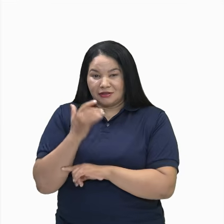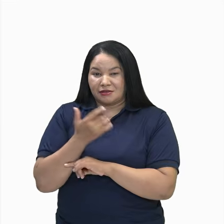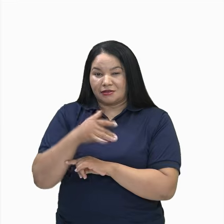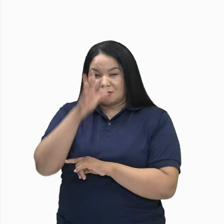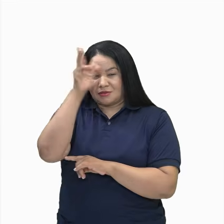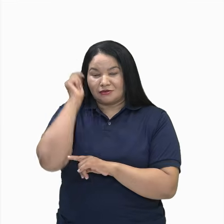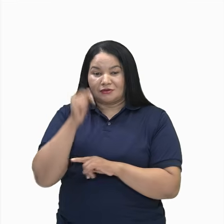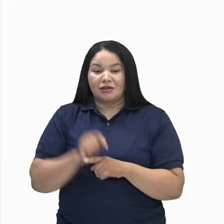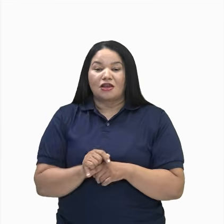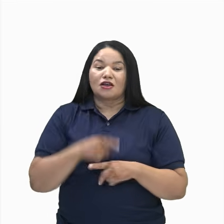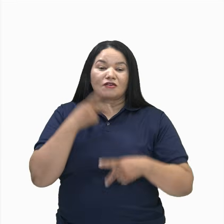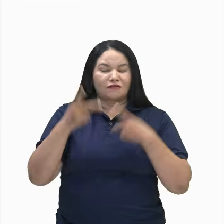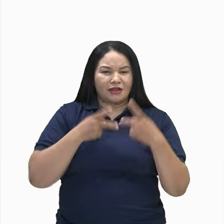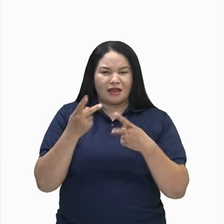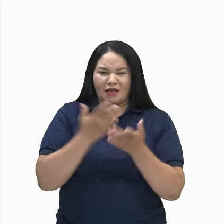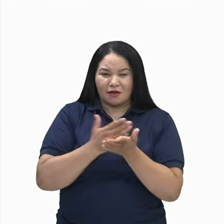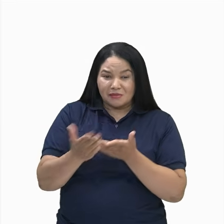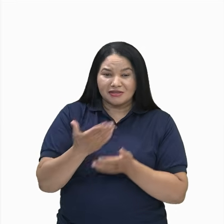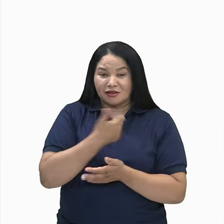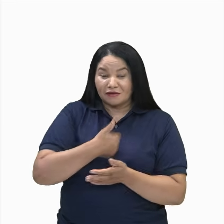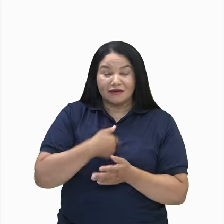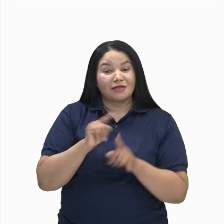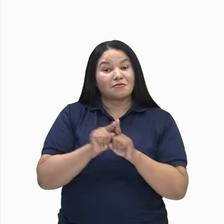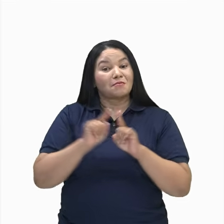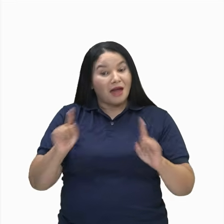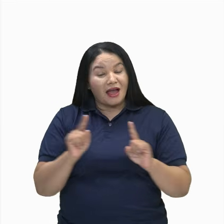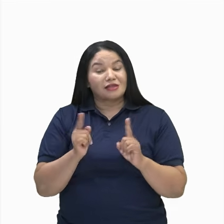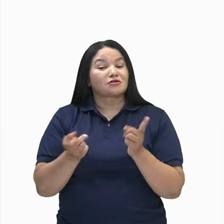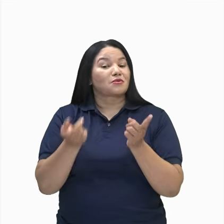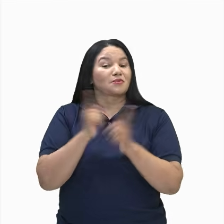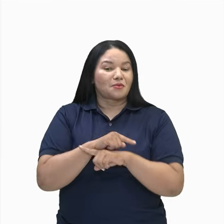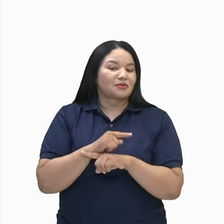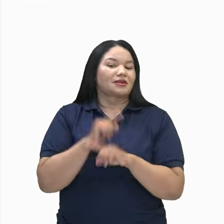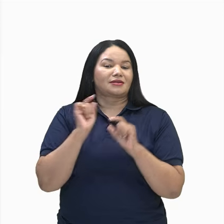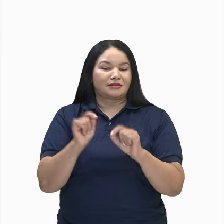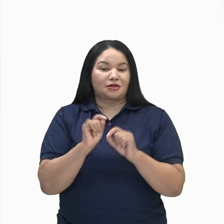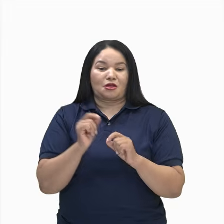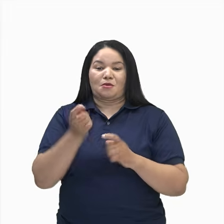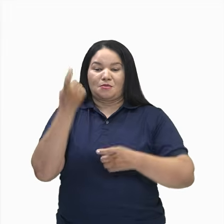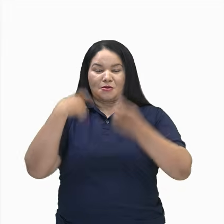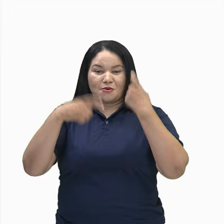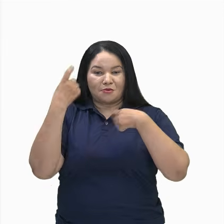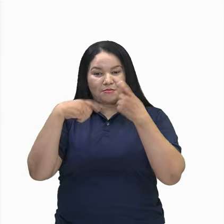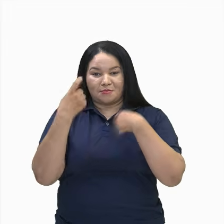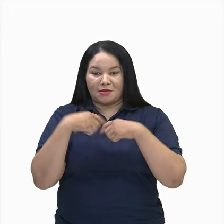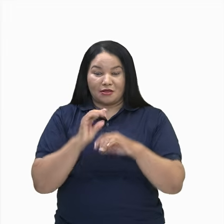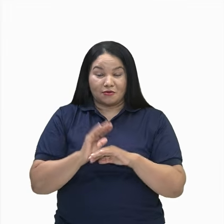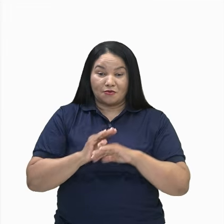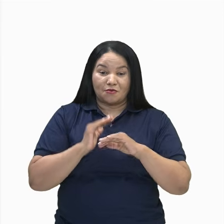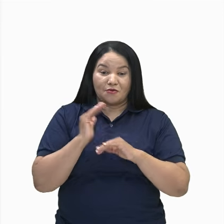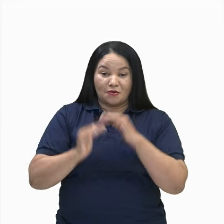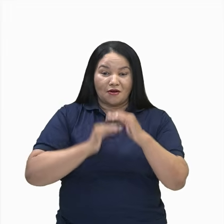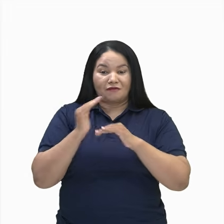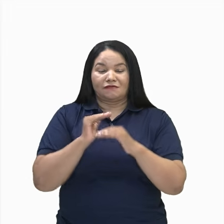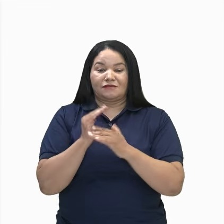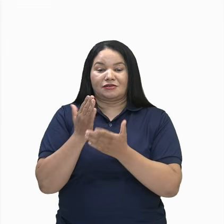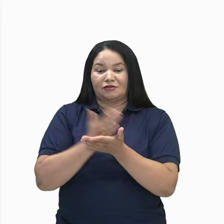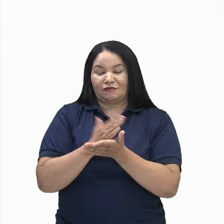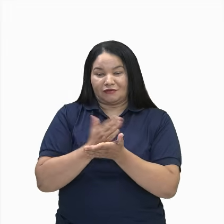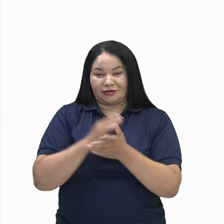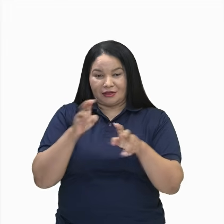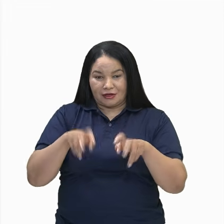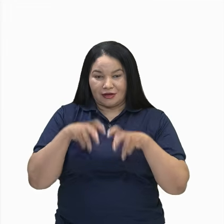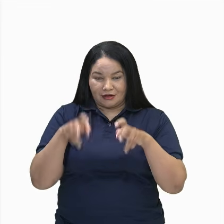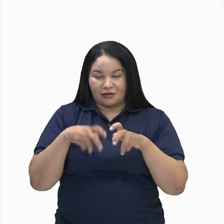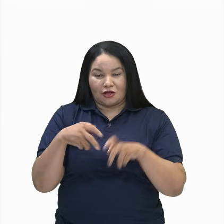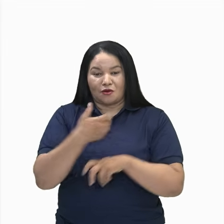né, que começava com governo, mas me equivoquei, na verdade é preocupado com o avanço da fronteira agrícola, governo amplia ações